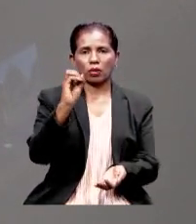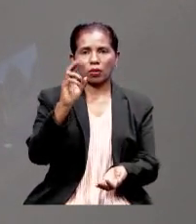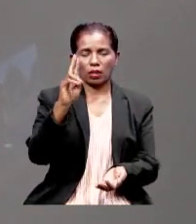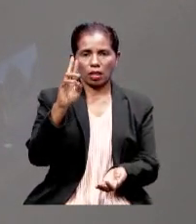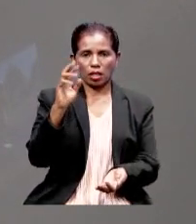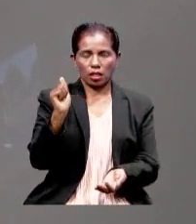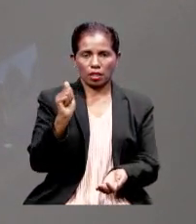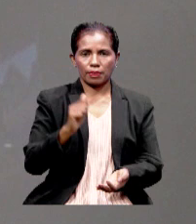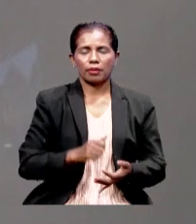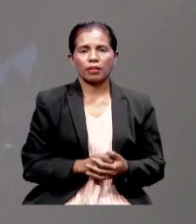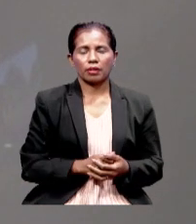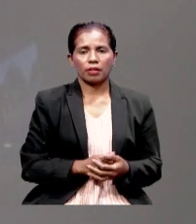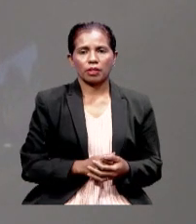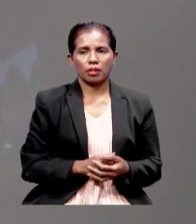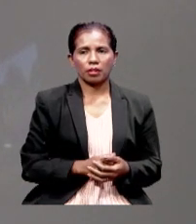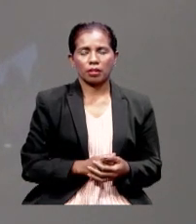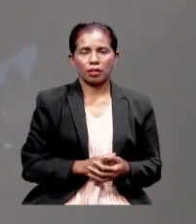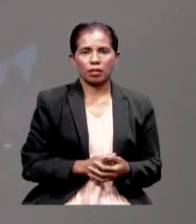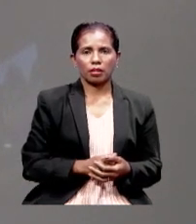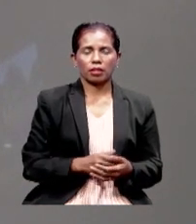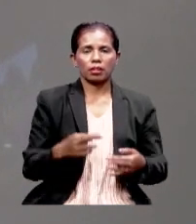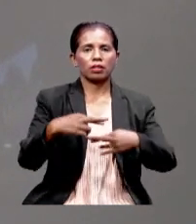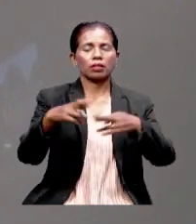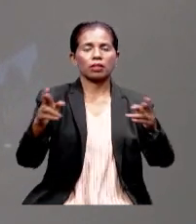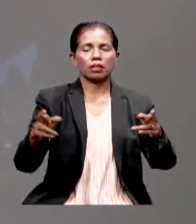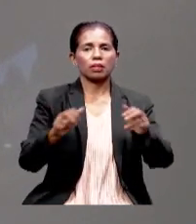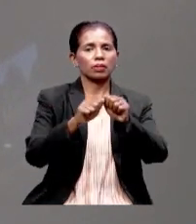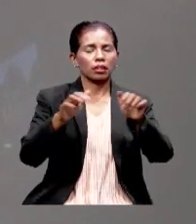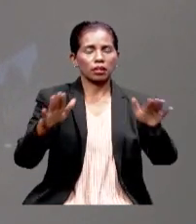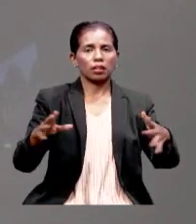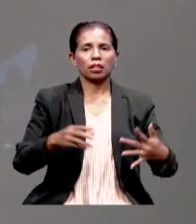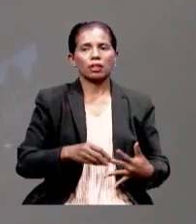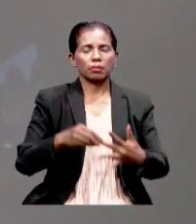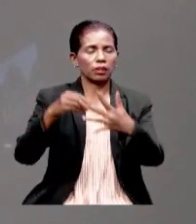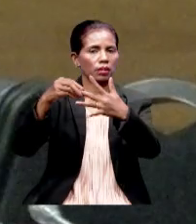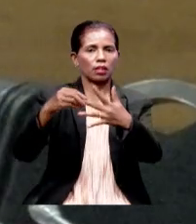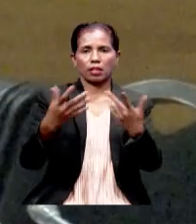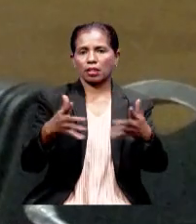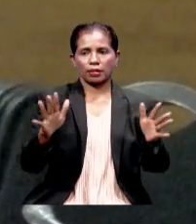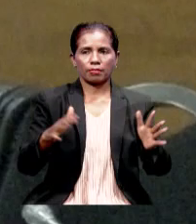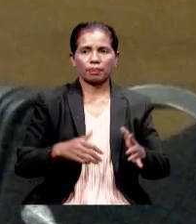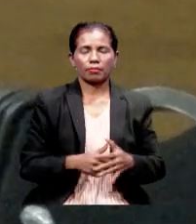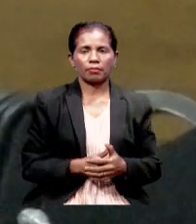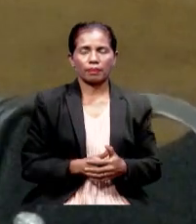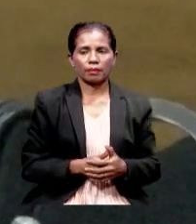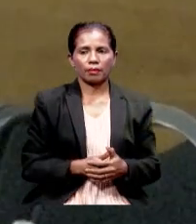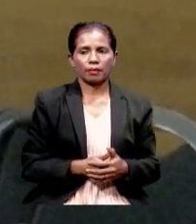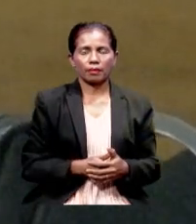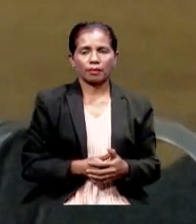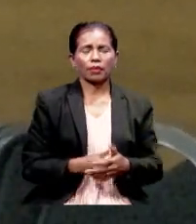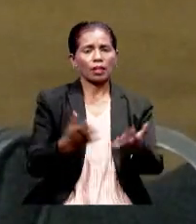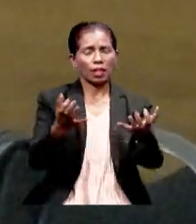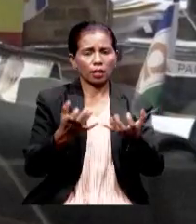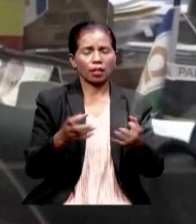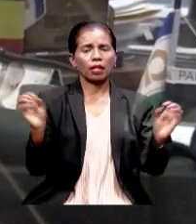ke região administrativa especial mai veni especialidade en laiana. Bom, cara kala